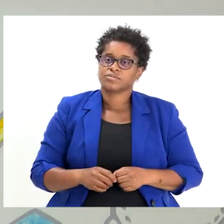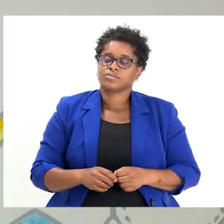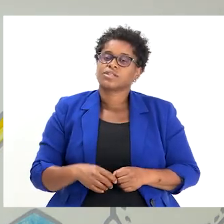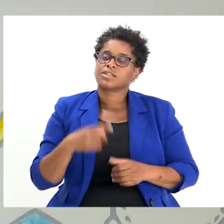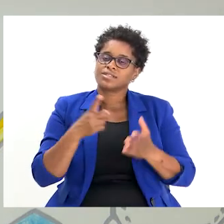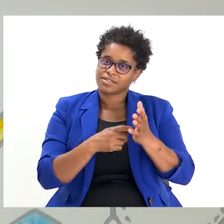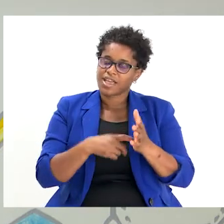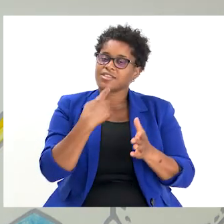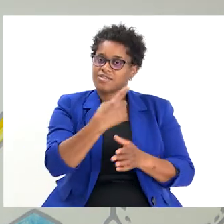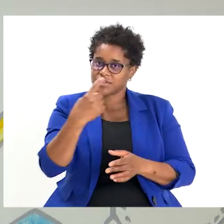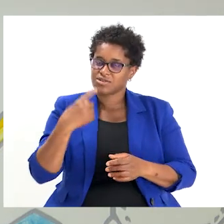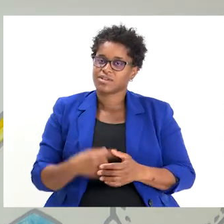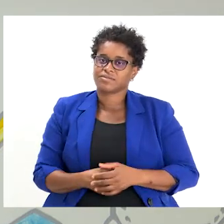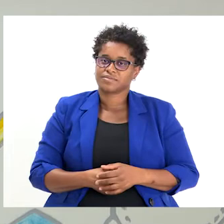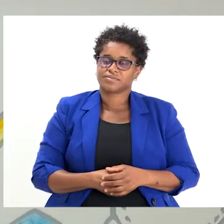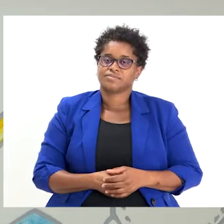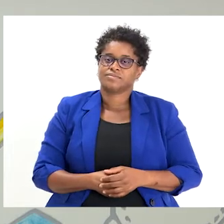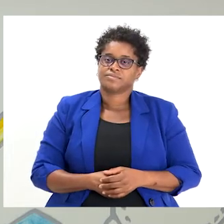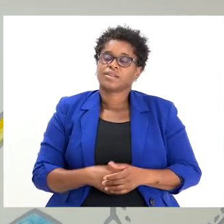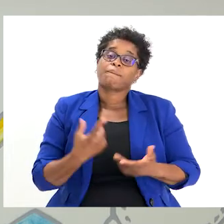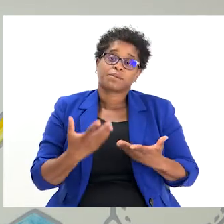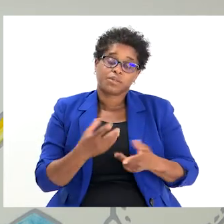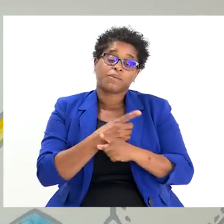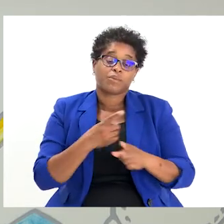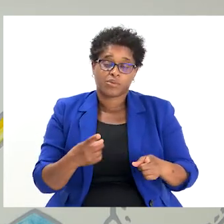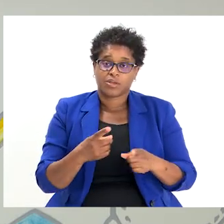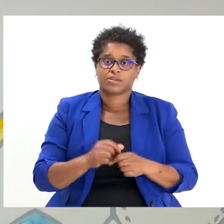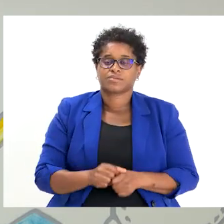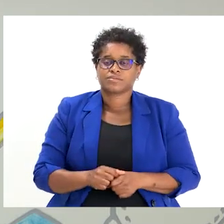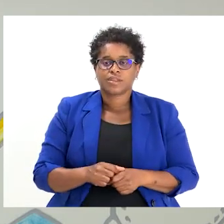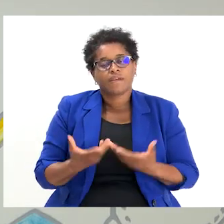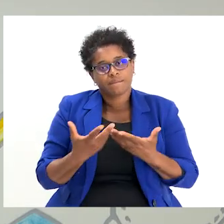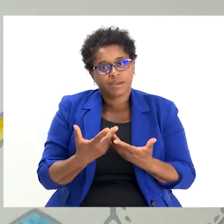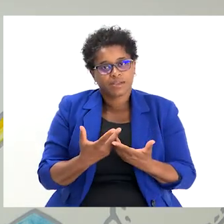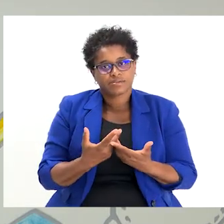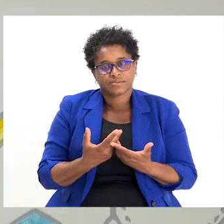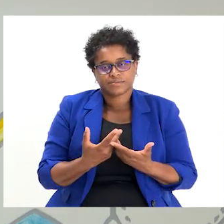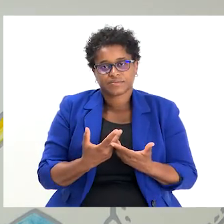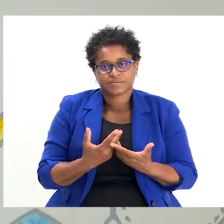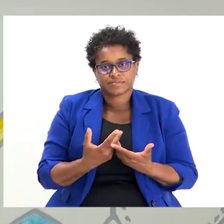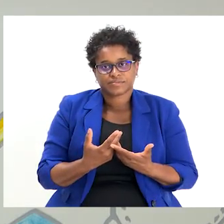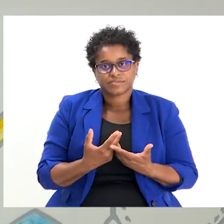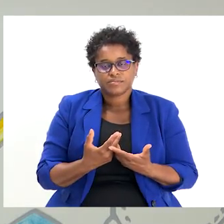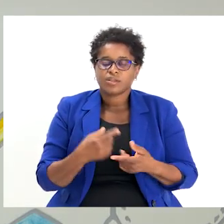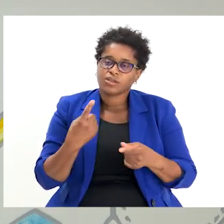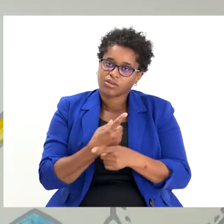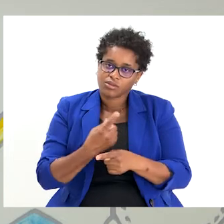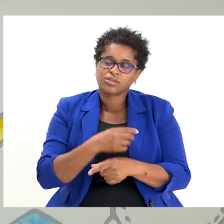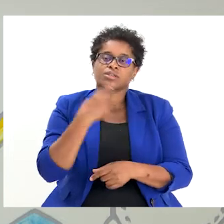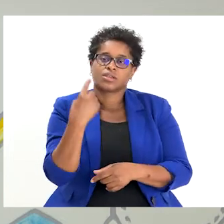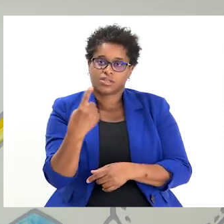necessidade individual, precisamente porque é para satisfazer algo que é